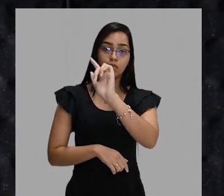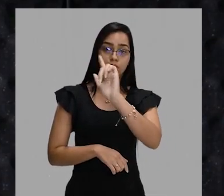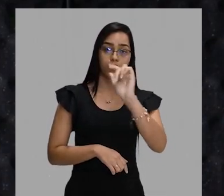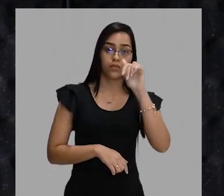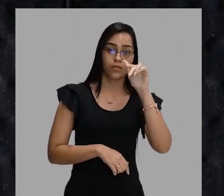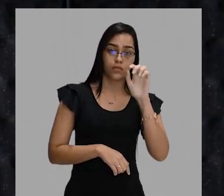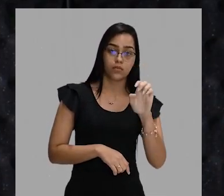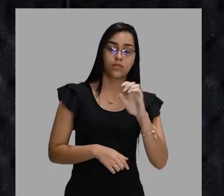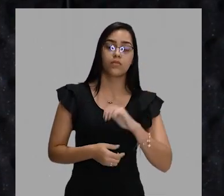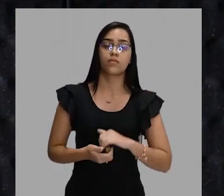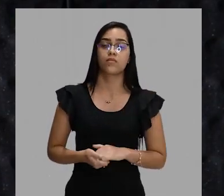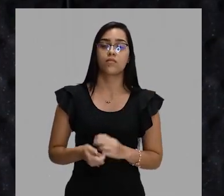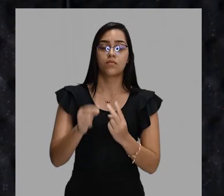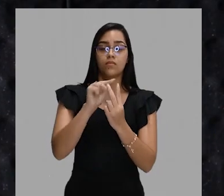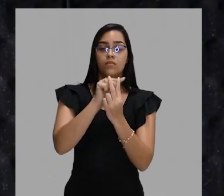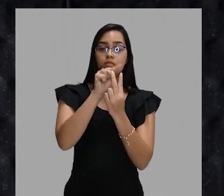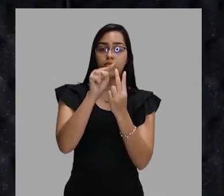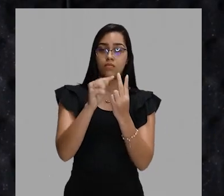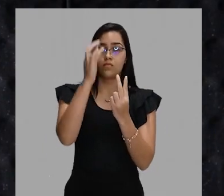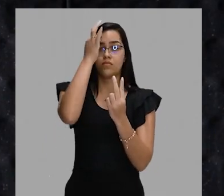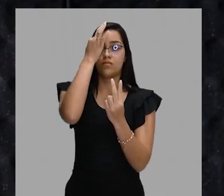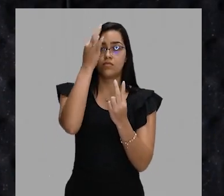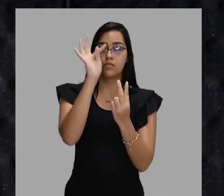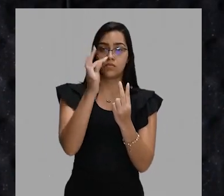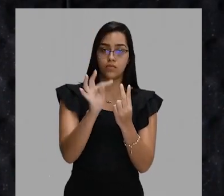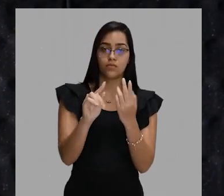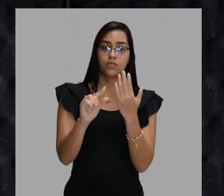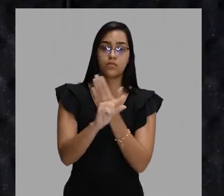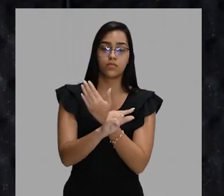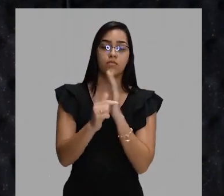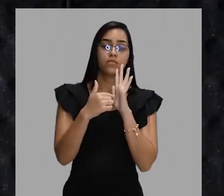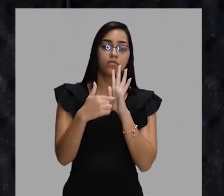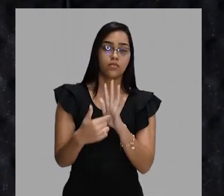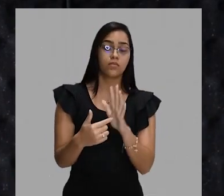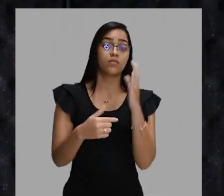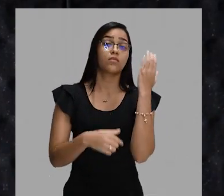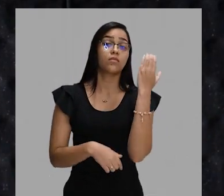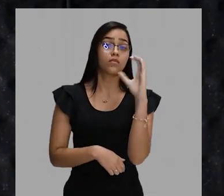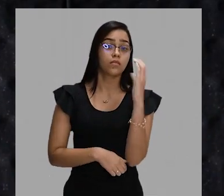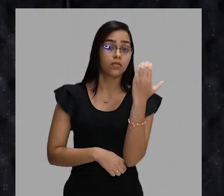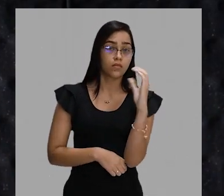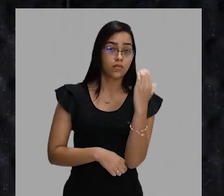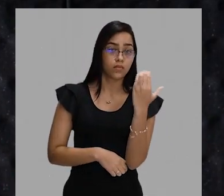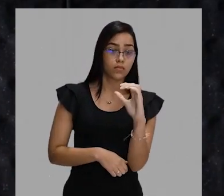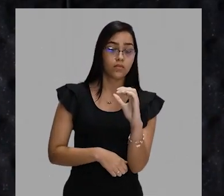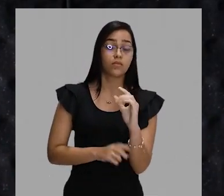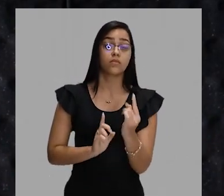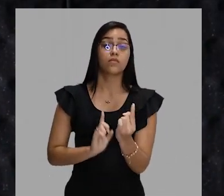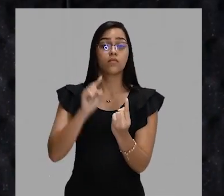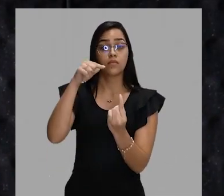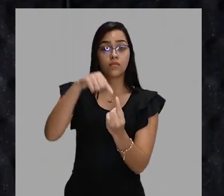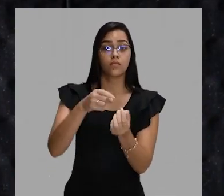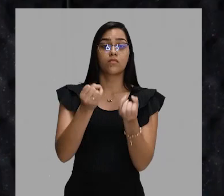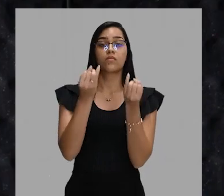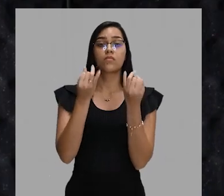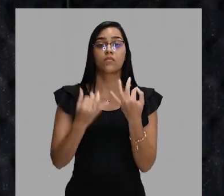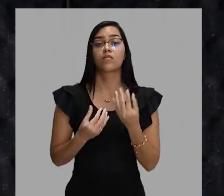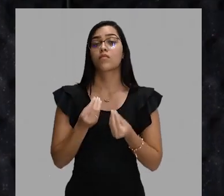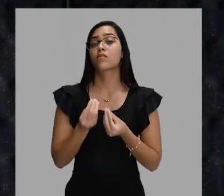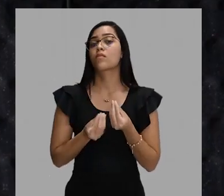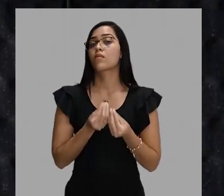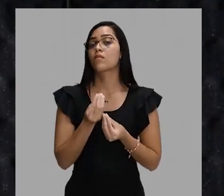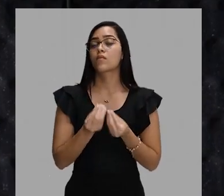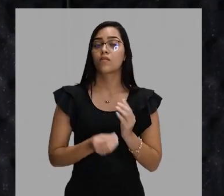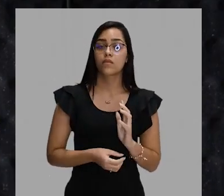né? Esses dois teóricos aqui, eles tentaram trazer para a ciência o motivo, explicar como que